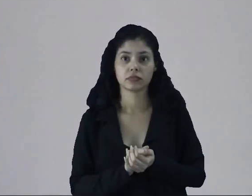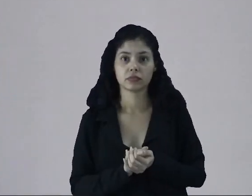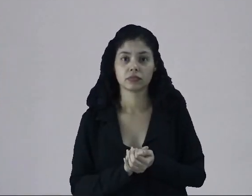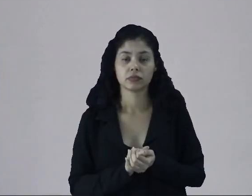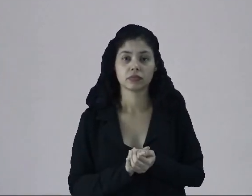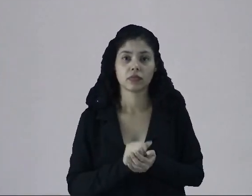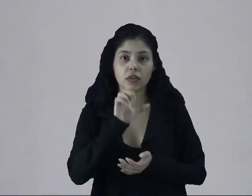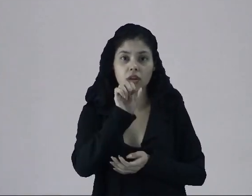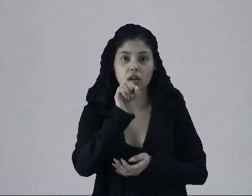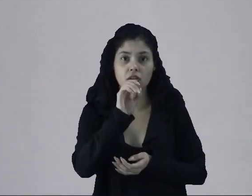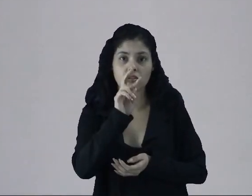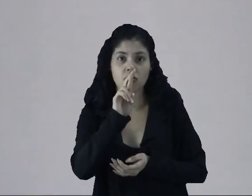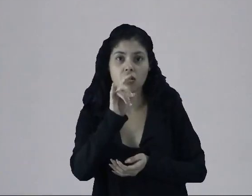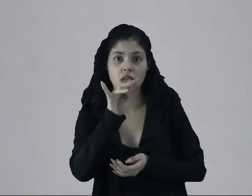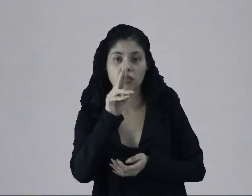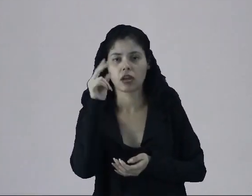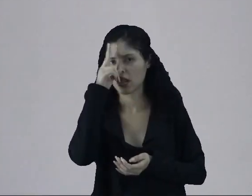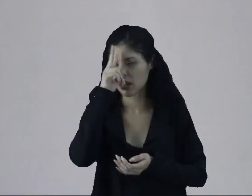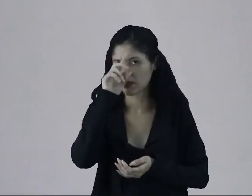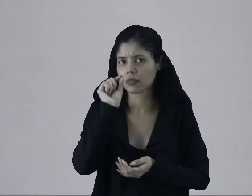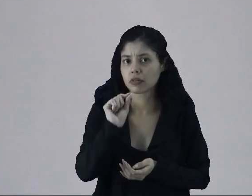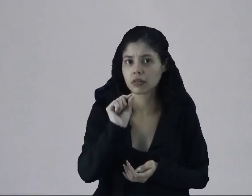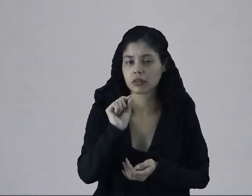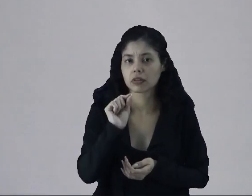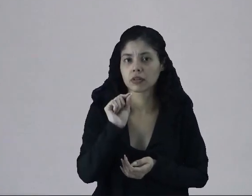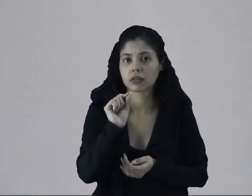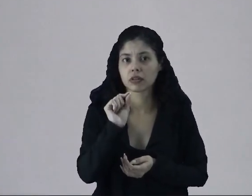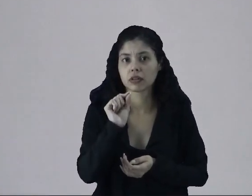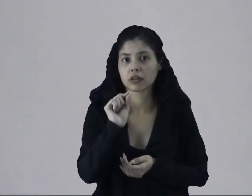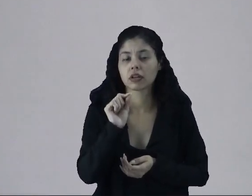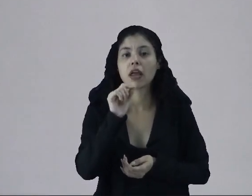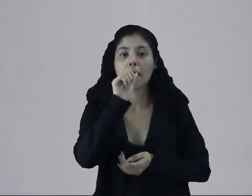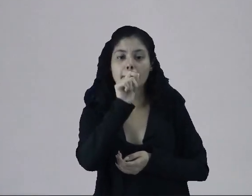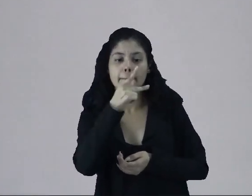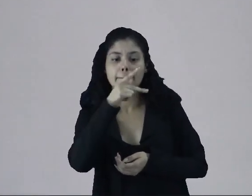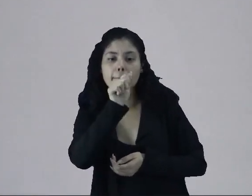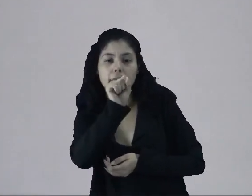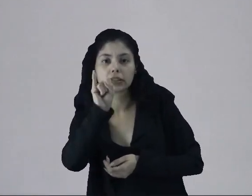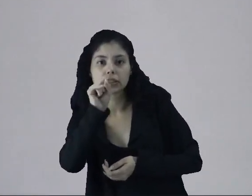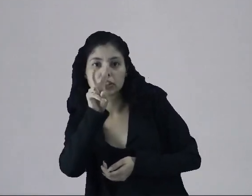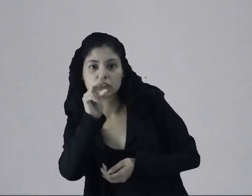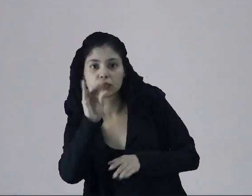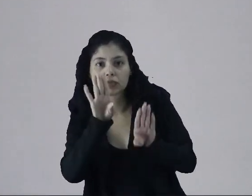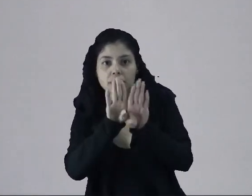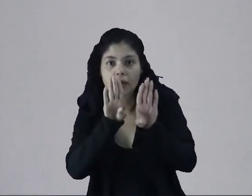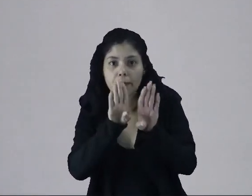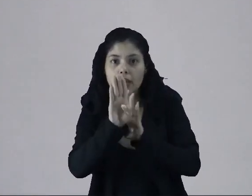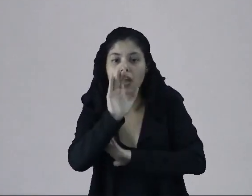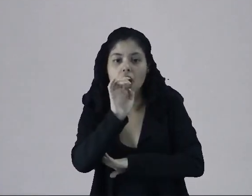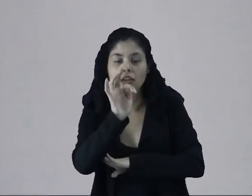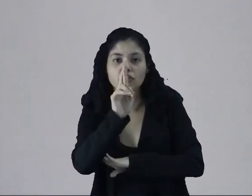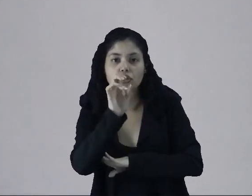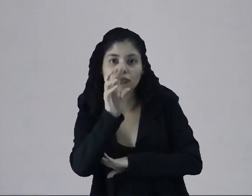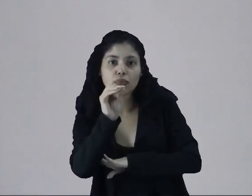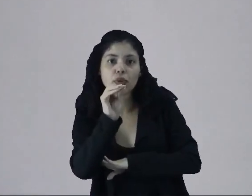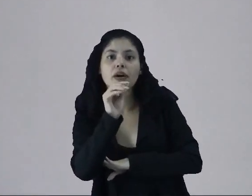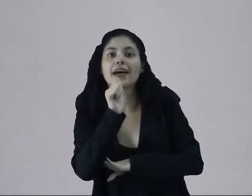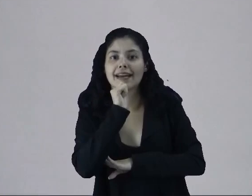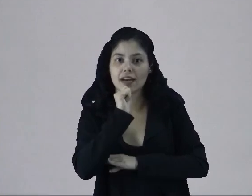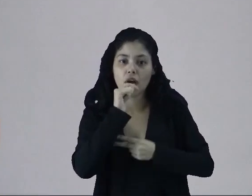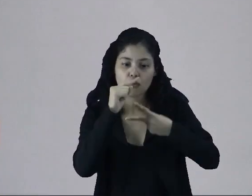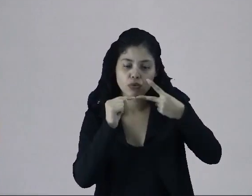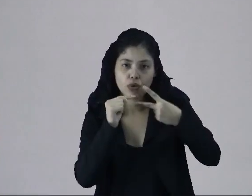concentrações de soluto. Então, lembra lá, a gente tem os transportes passivos e ativos na membrana plasmática e a gente tem